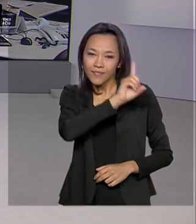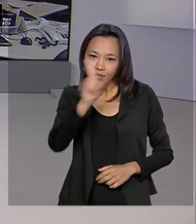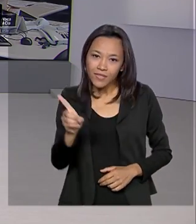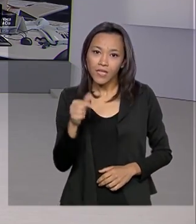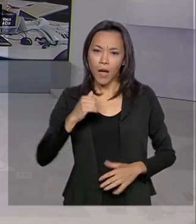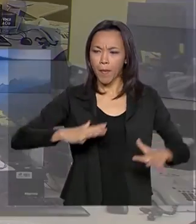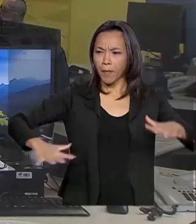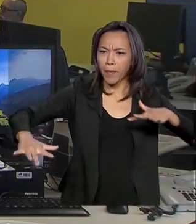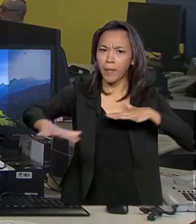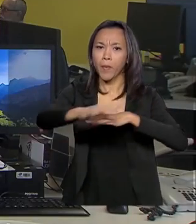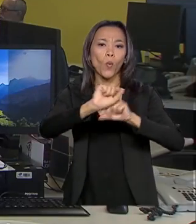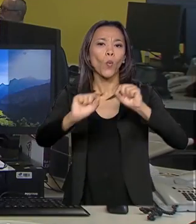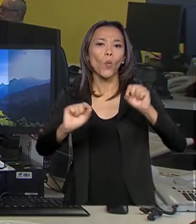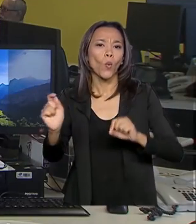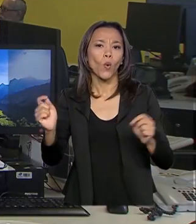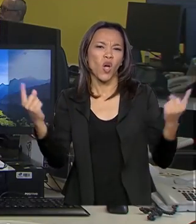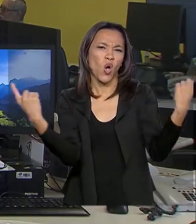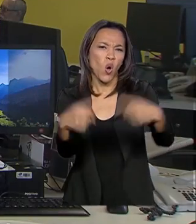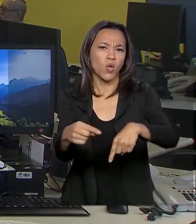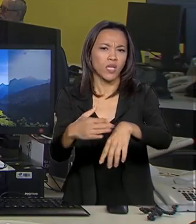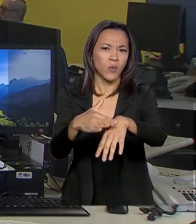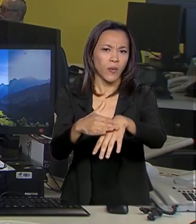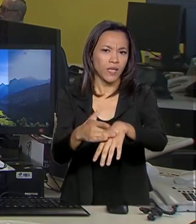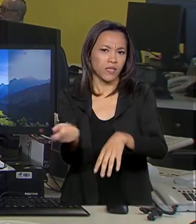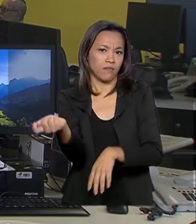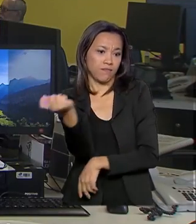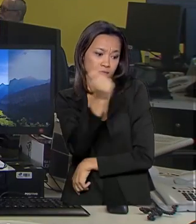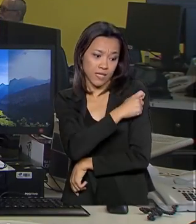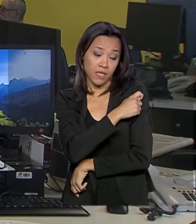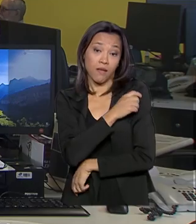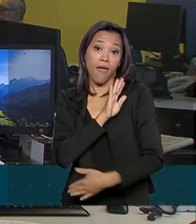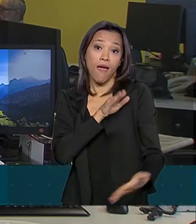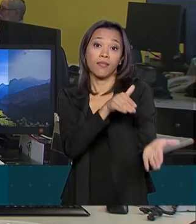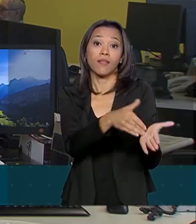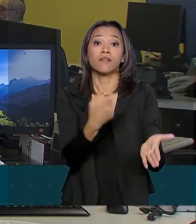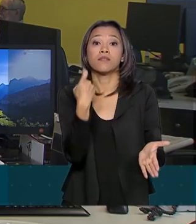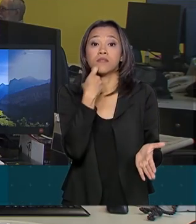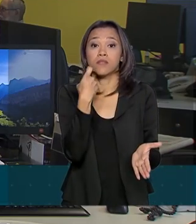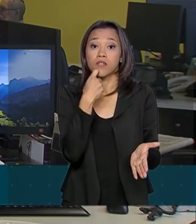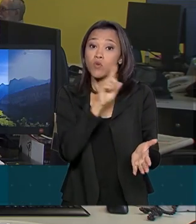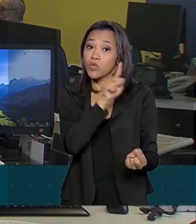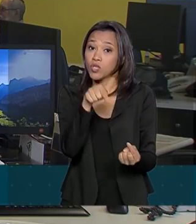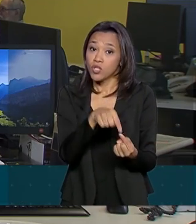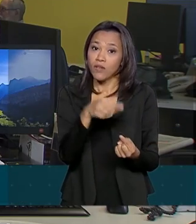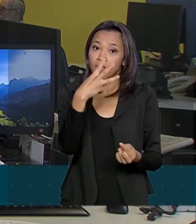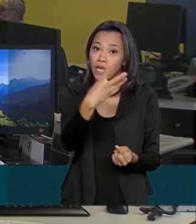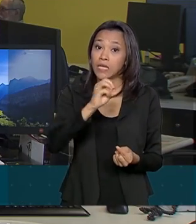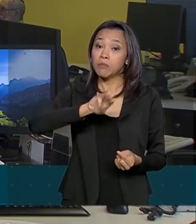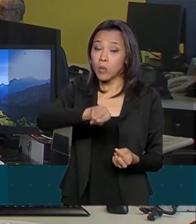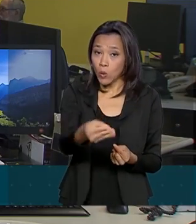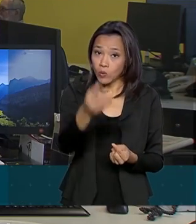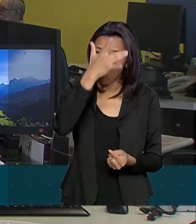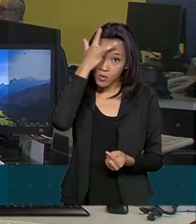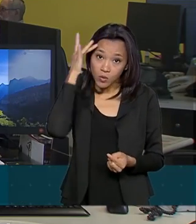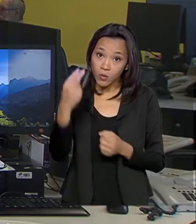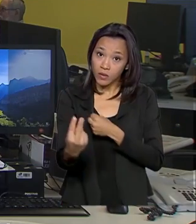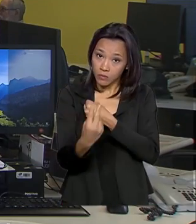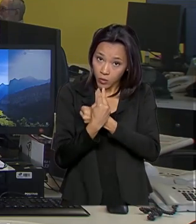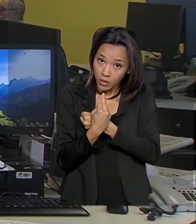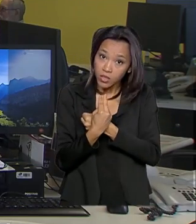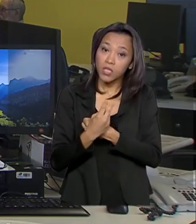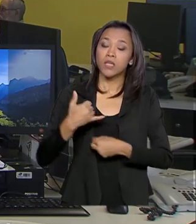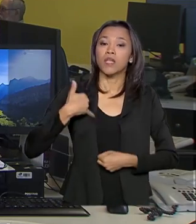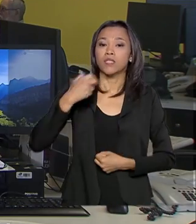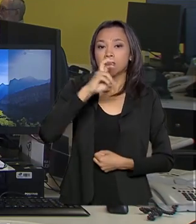mobilização de vacinação contra o sarampo segue até sexta-feira e a previsão é imunizar 3 milhões de pessoas entre 5 e